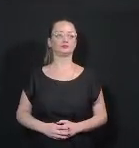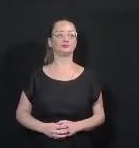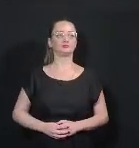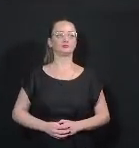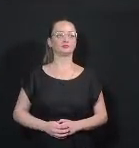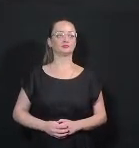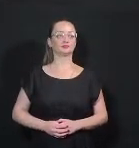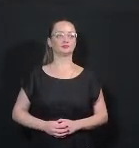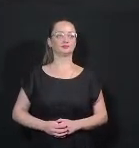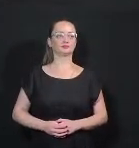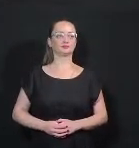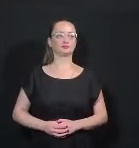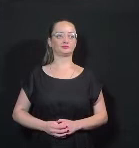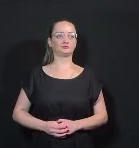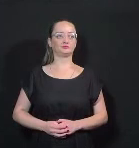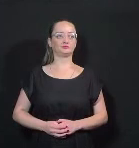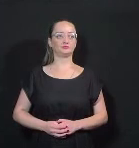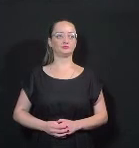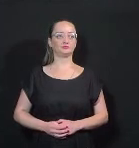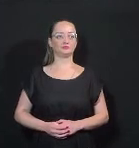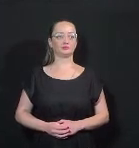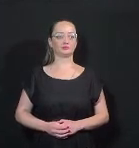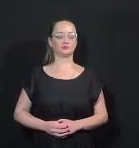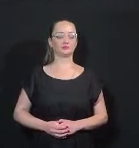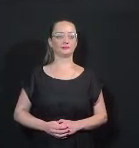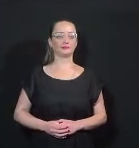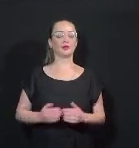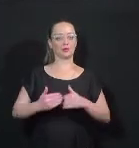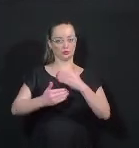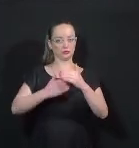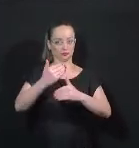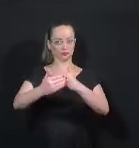Aqui, vamos passar adiante. Então,